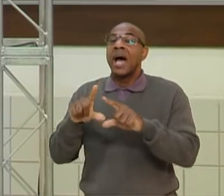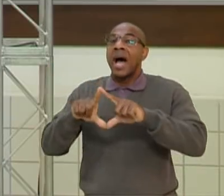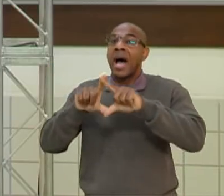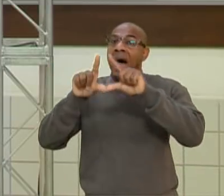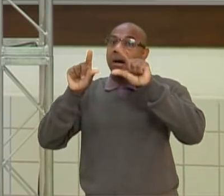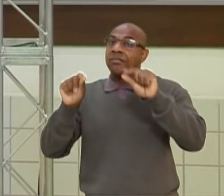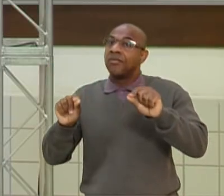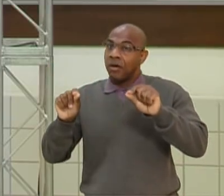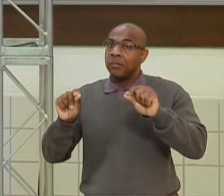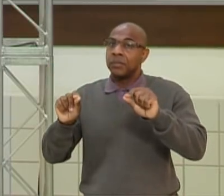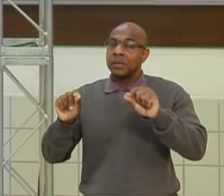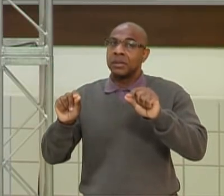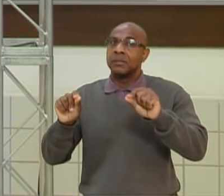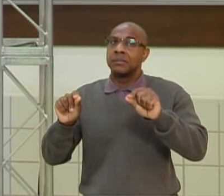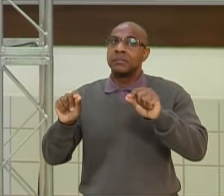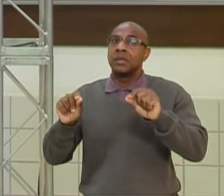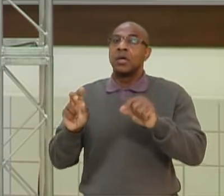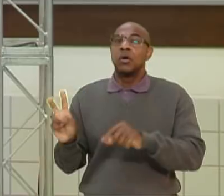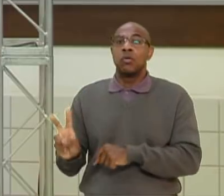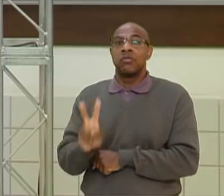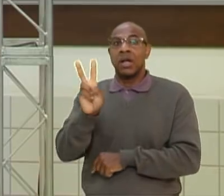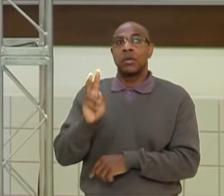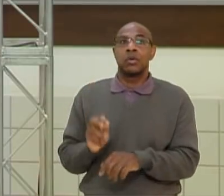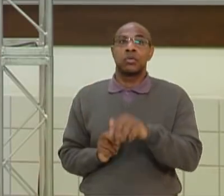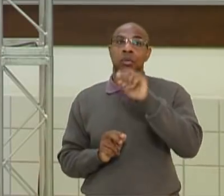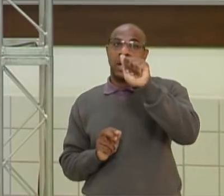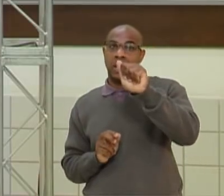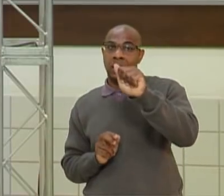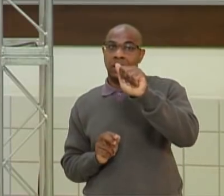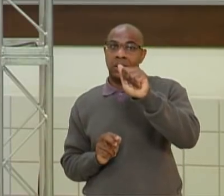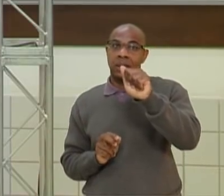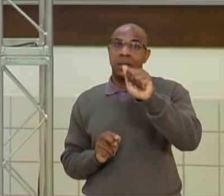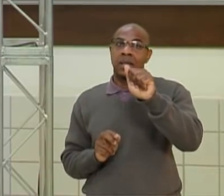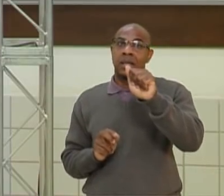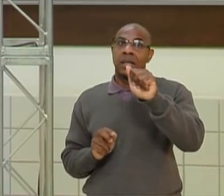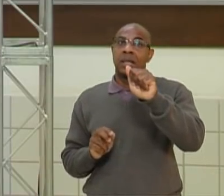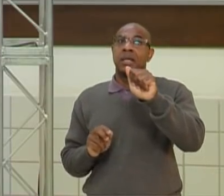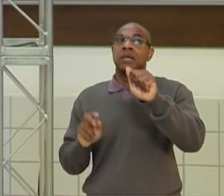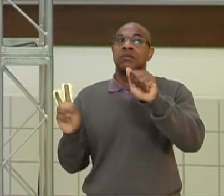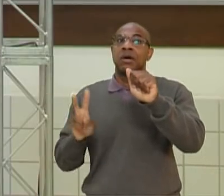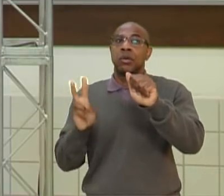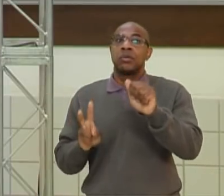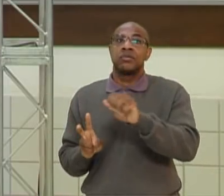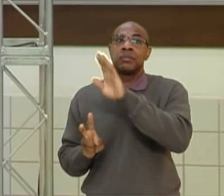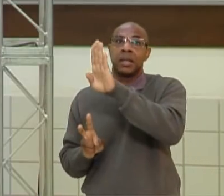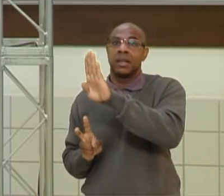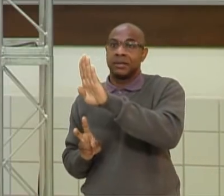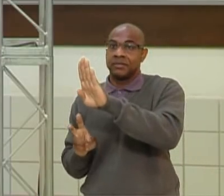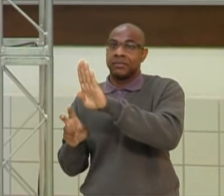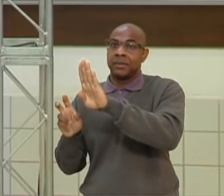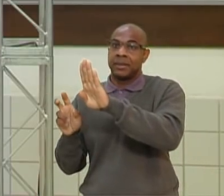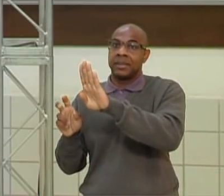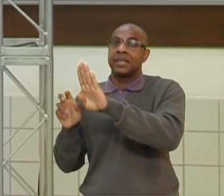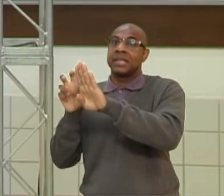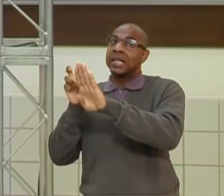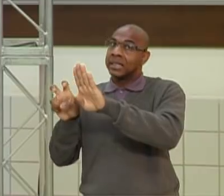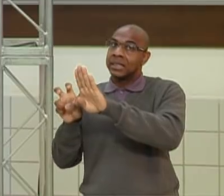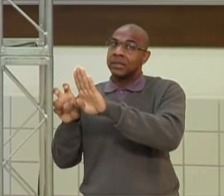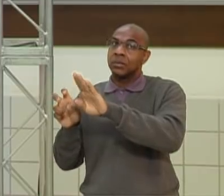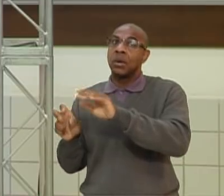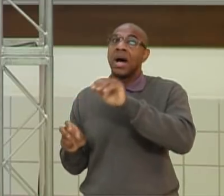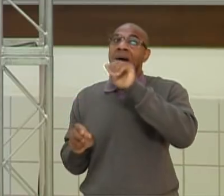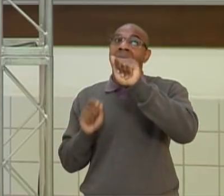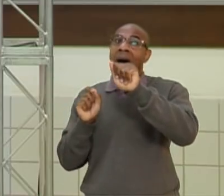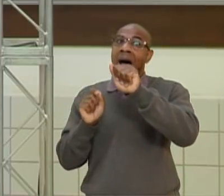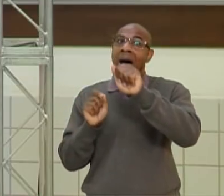B ao quadrado, o valor de A, que é menos 1, e o valor de B, que é 5. Rapidinho vocês vão